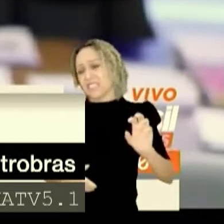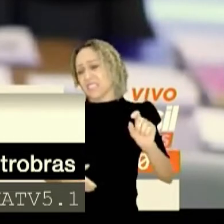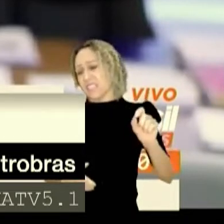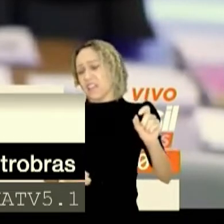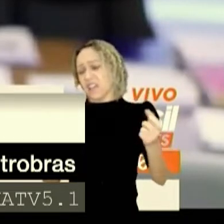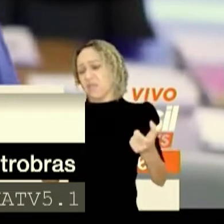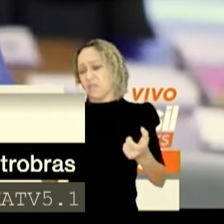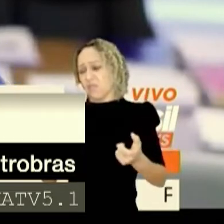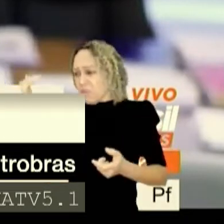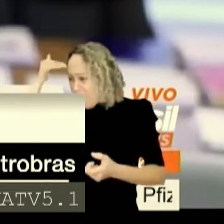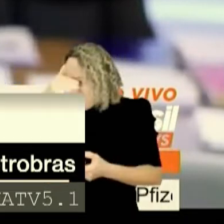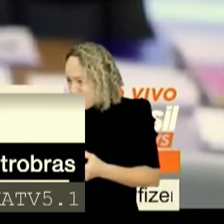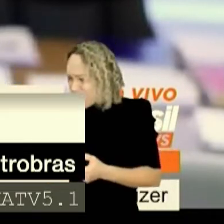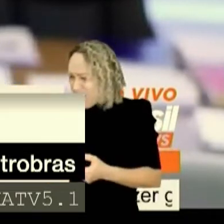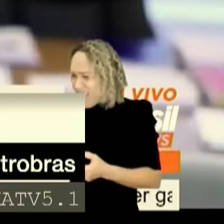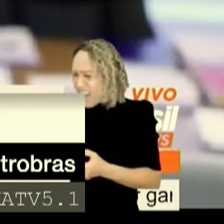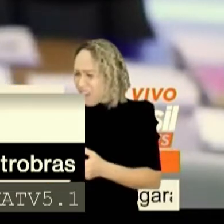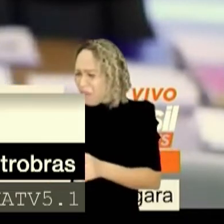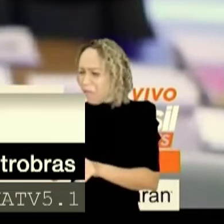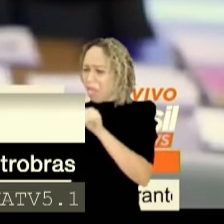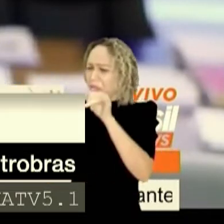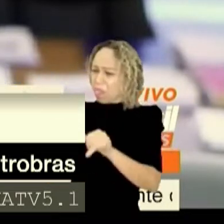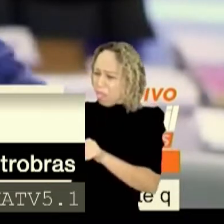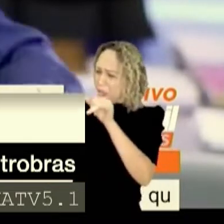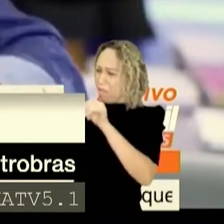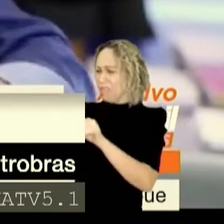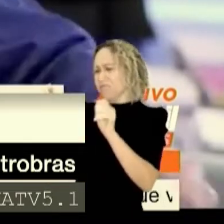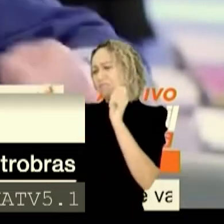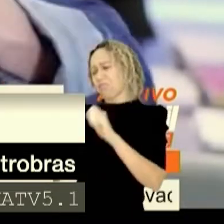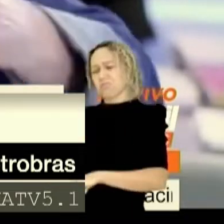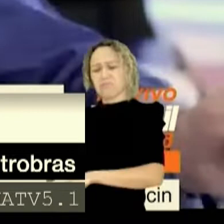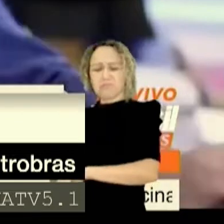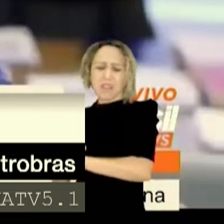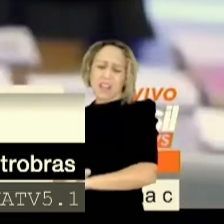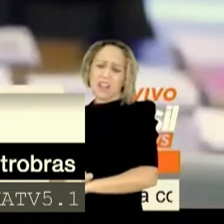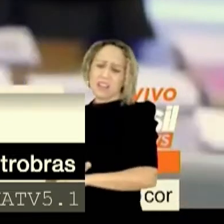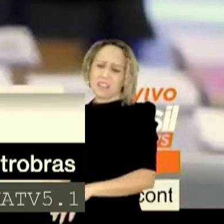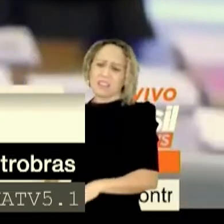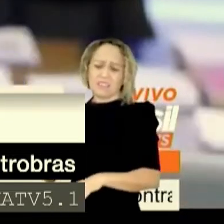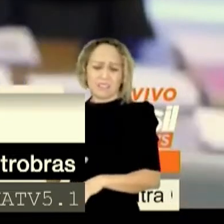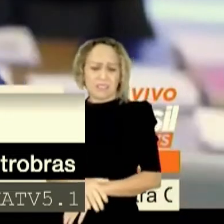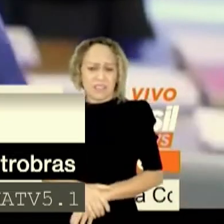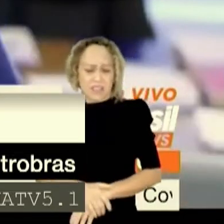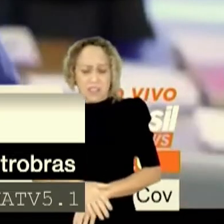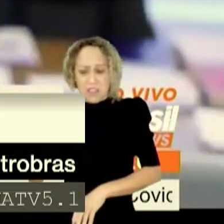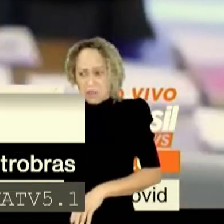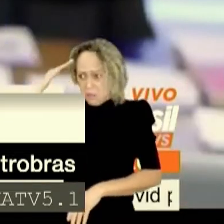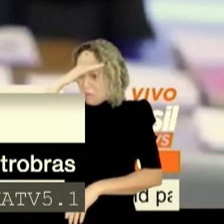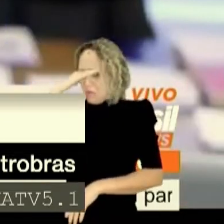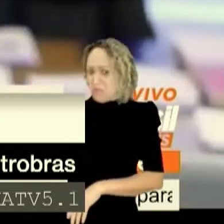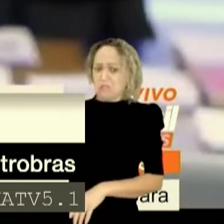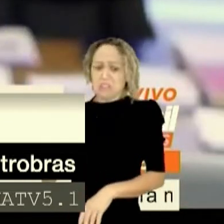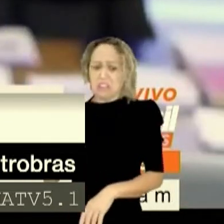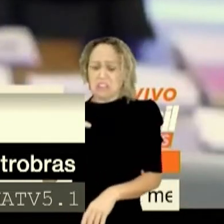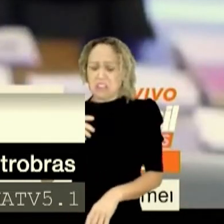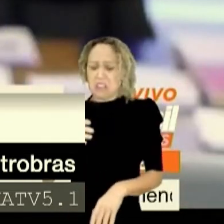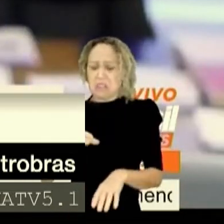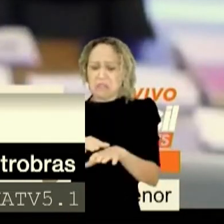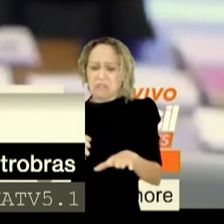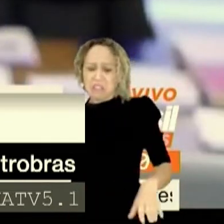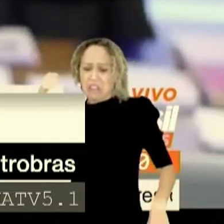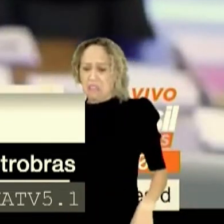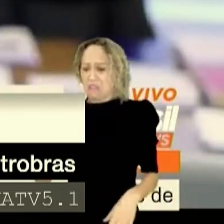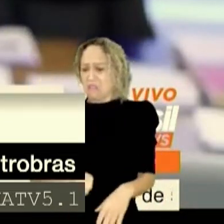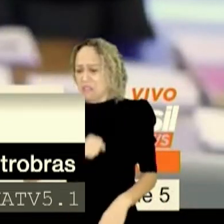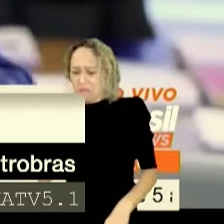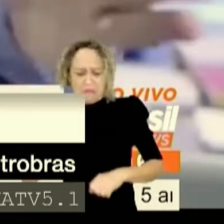precisa falar de ficar dizendo que tem vontade de dar o murro na mesa. E não é trocando o presidente, não.